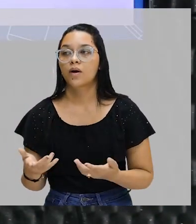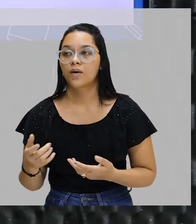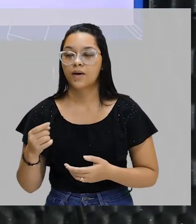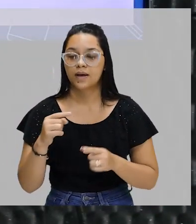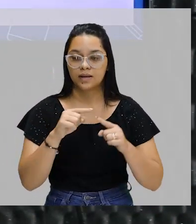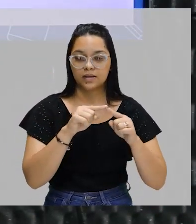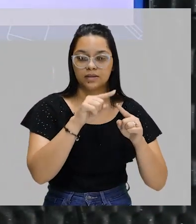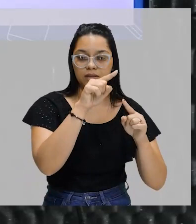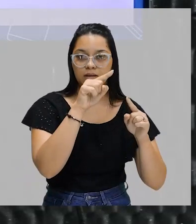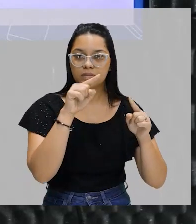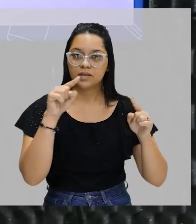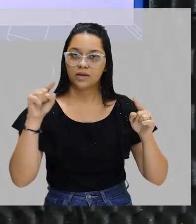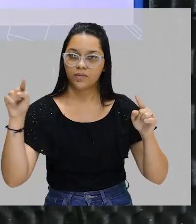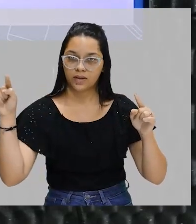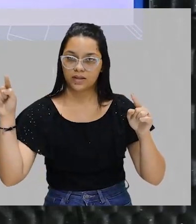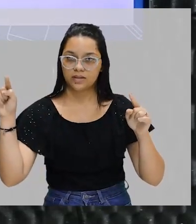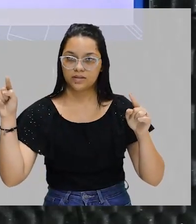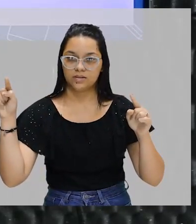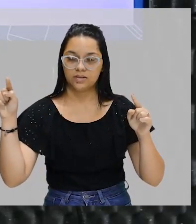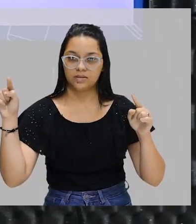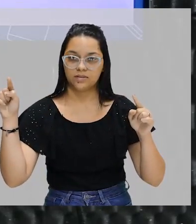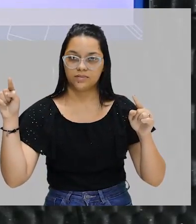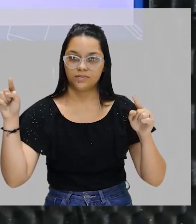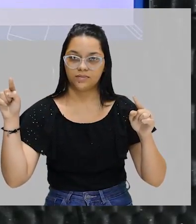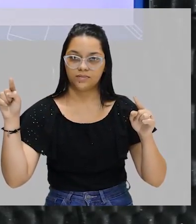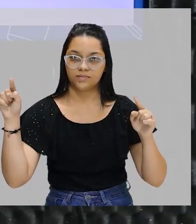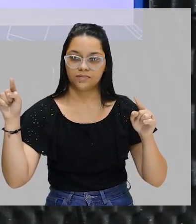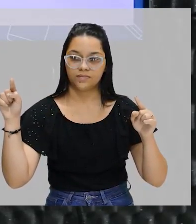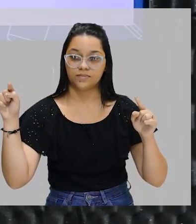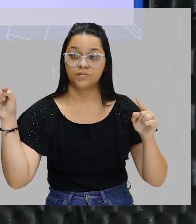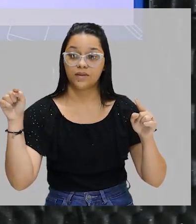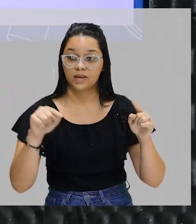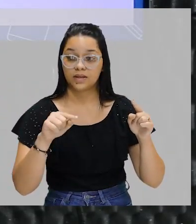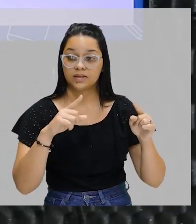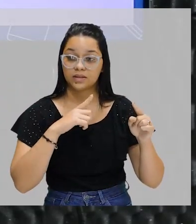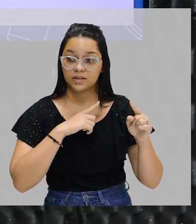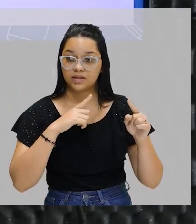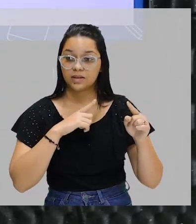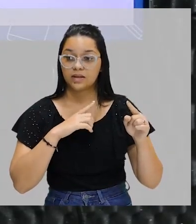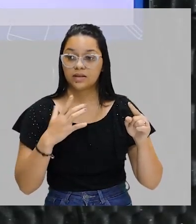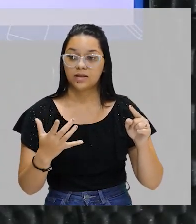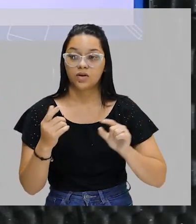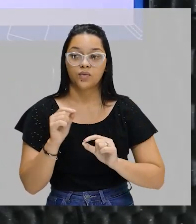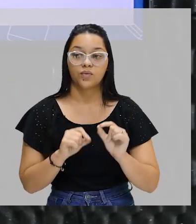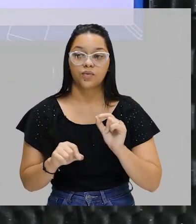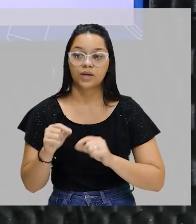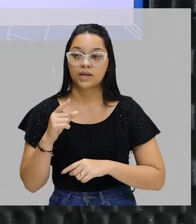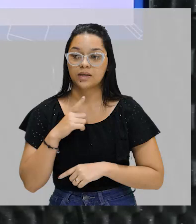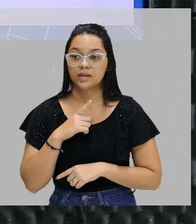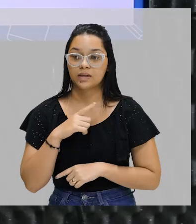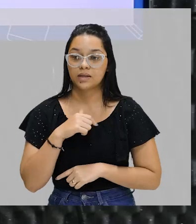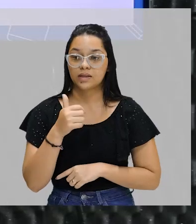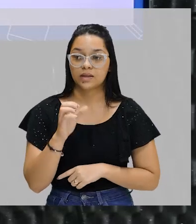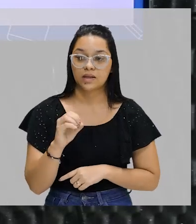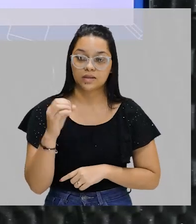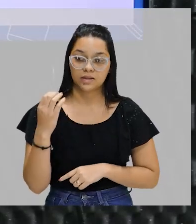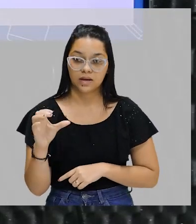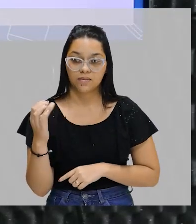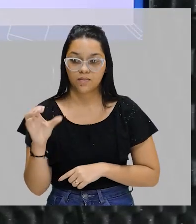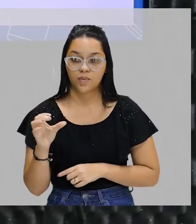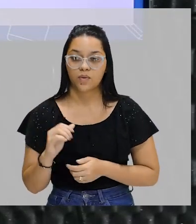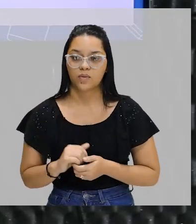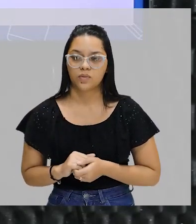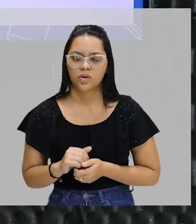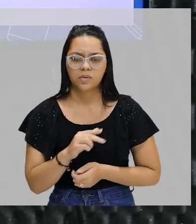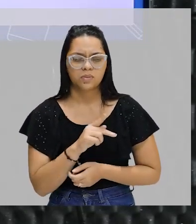essa sequência, certo? Porque essa sequência eu vou ter 10 carbonos.